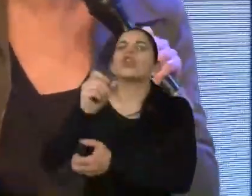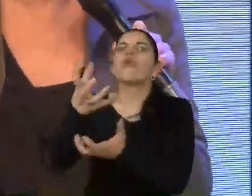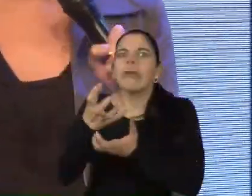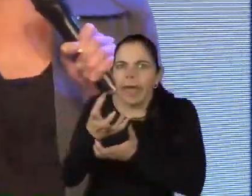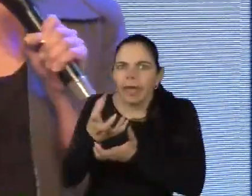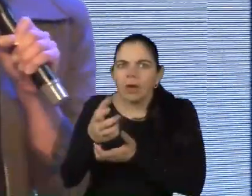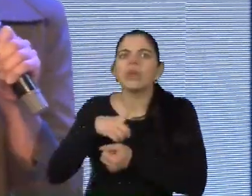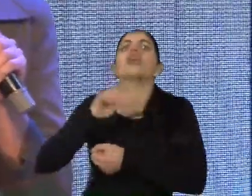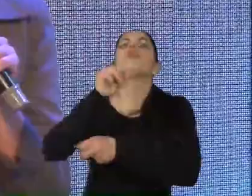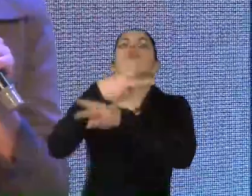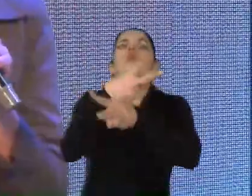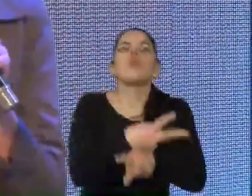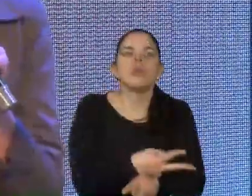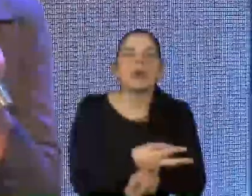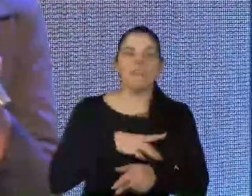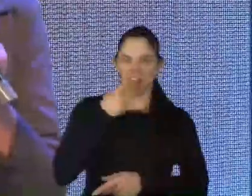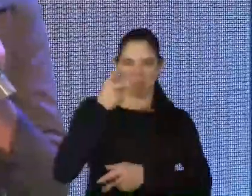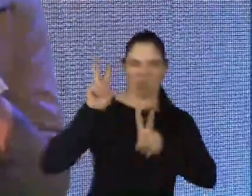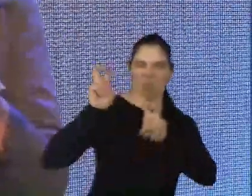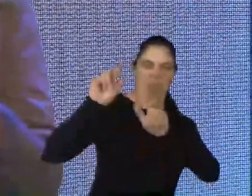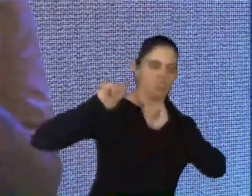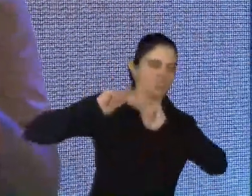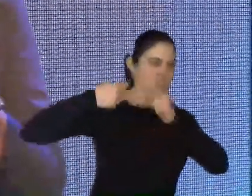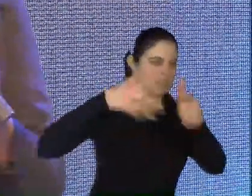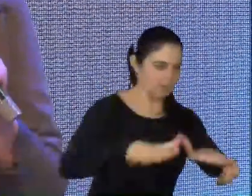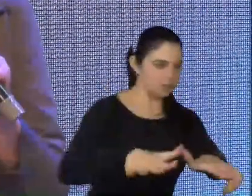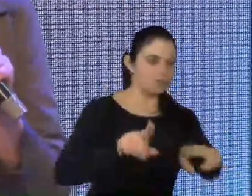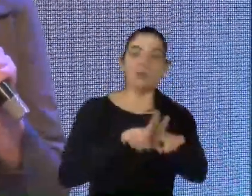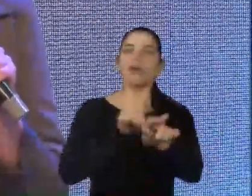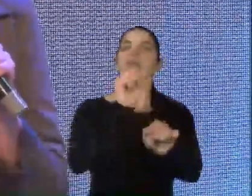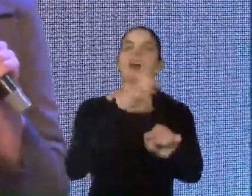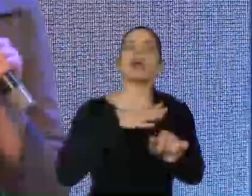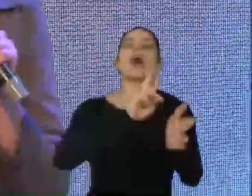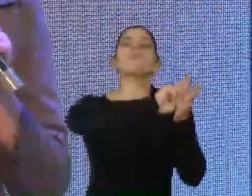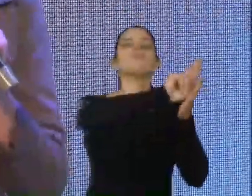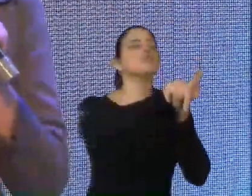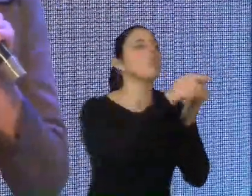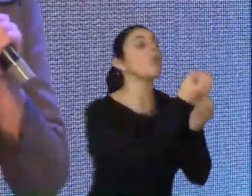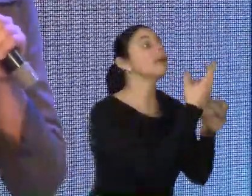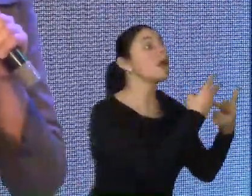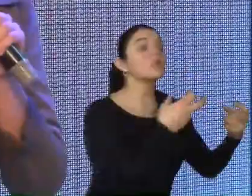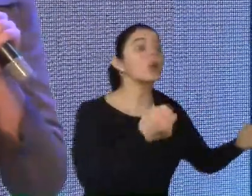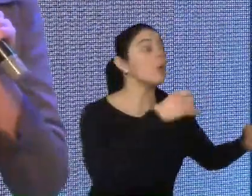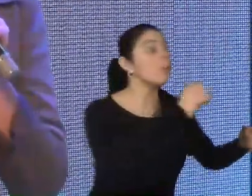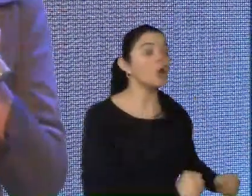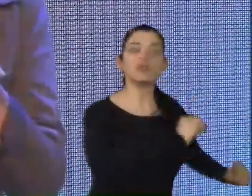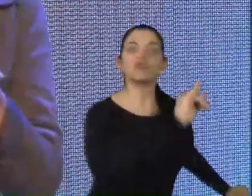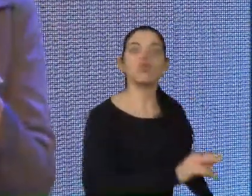né? Que genética não é destino, e as ferramentas para que isso, que a gente possa transcrever